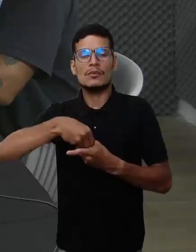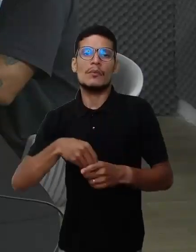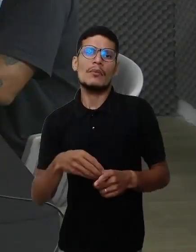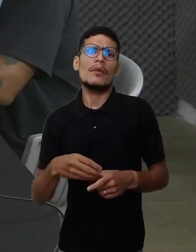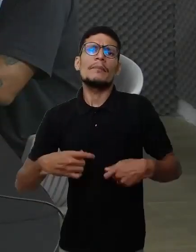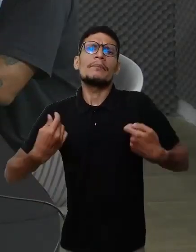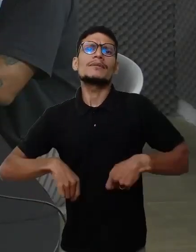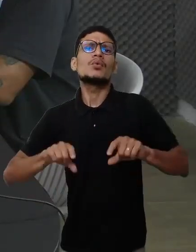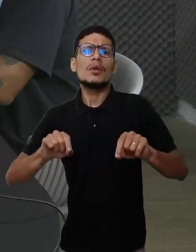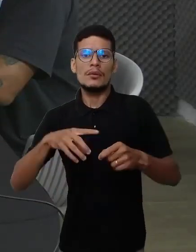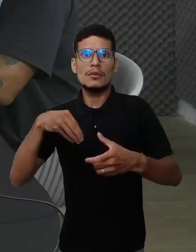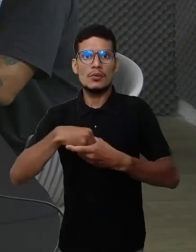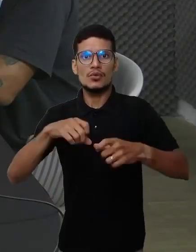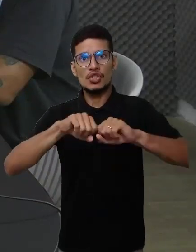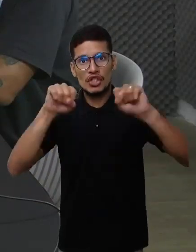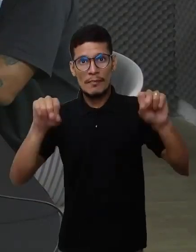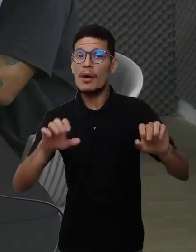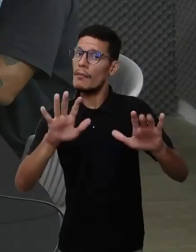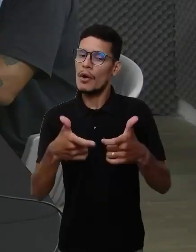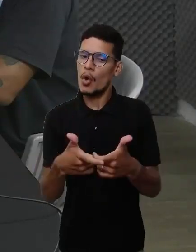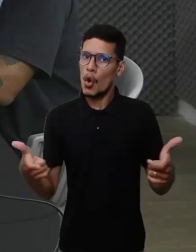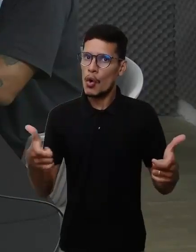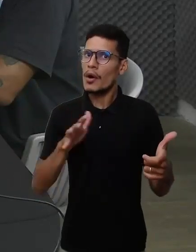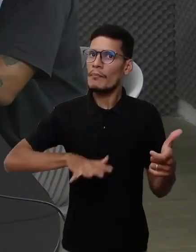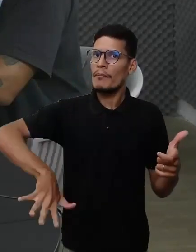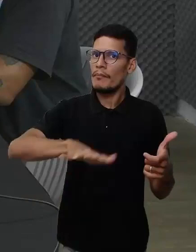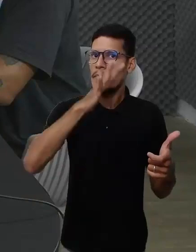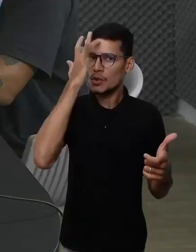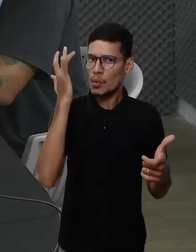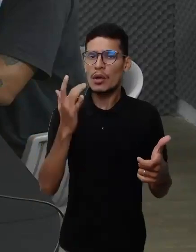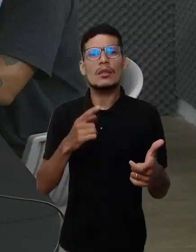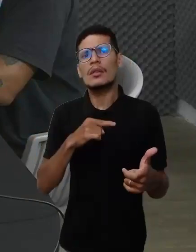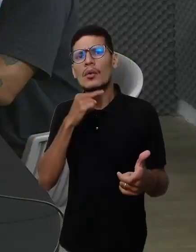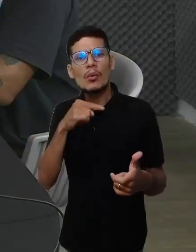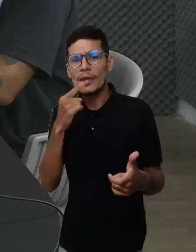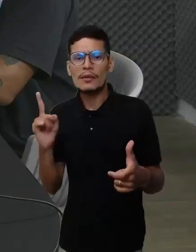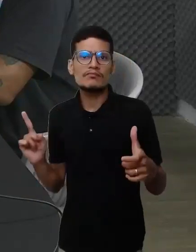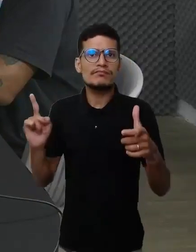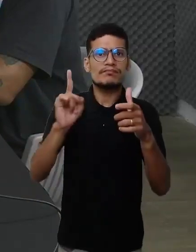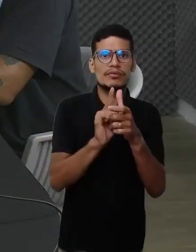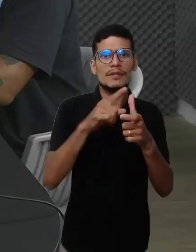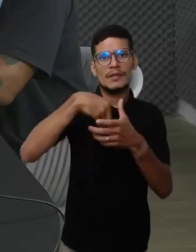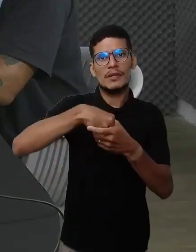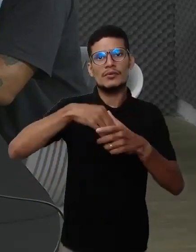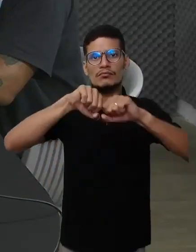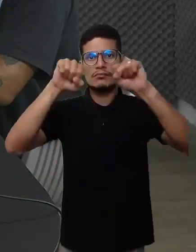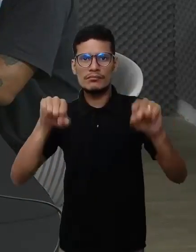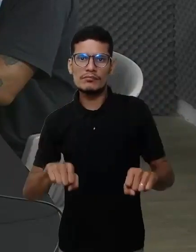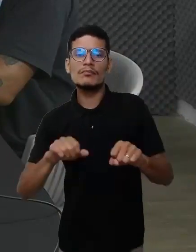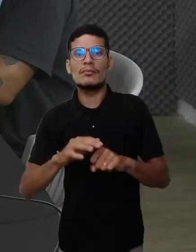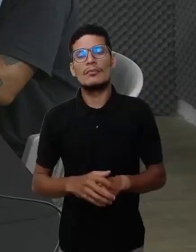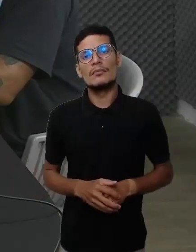para o sistema, já que a maior parte das pessoas não consegue se incluir, né, dentro de uma lógica que